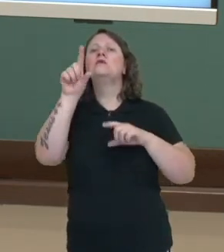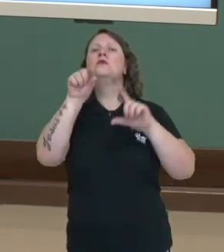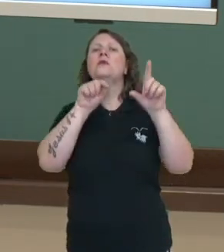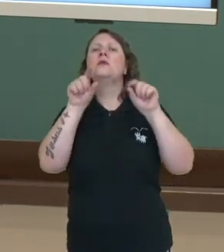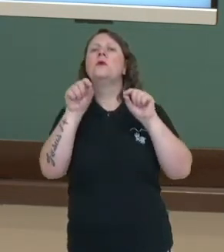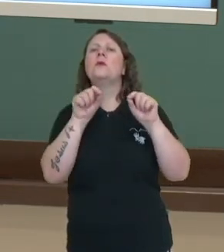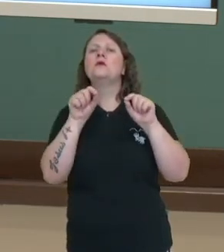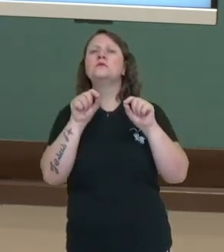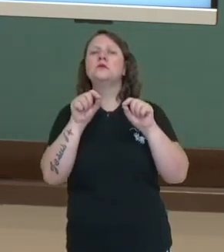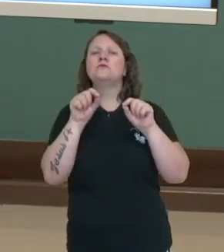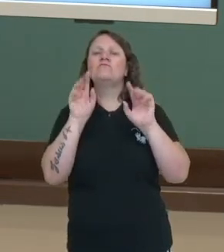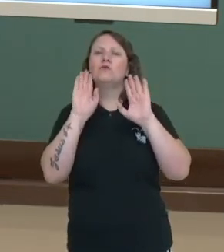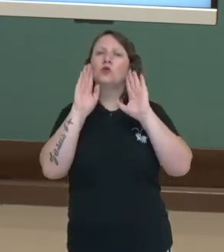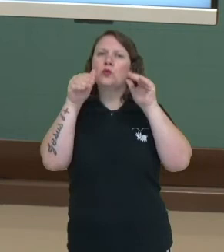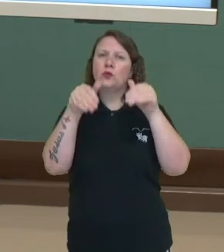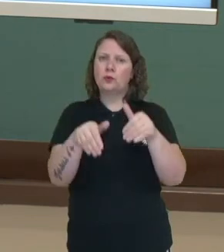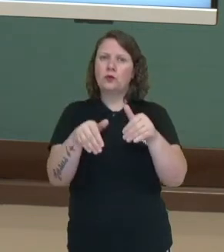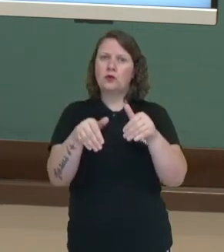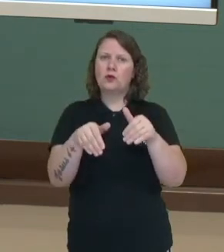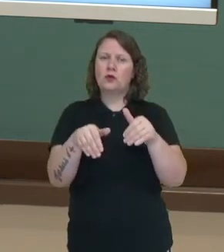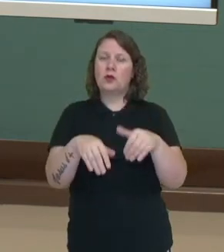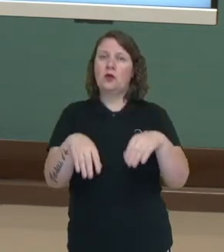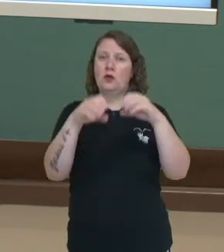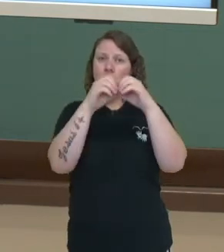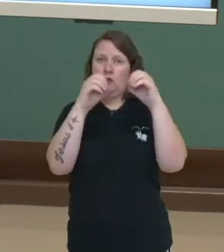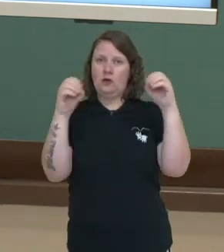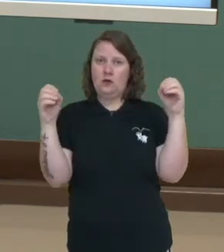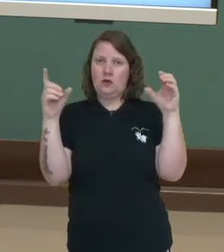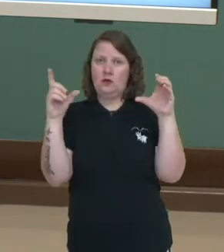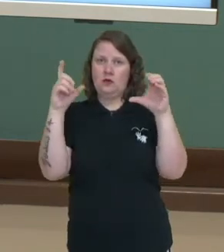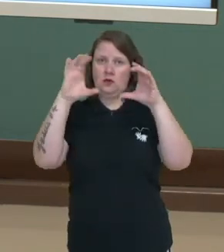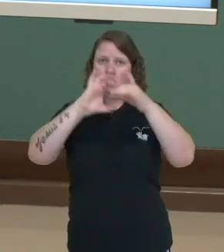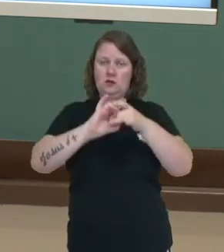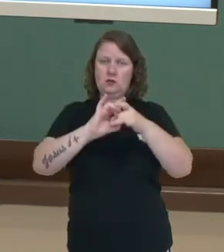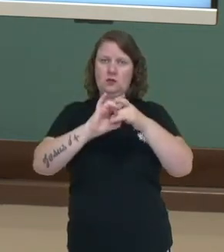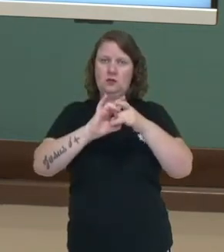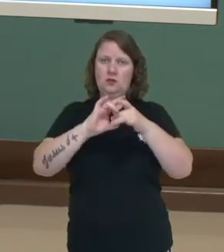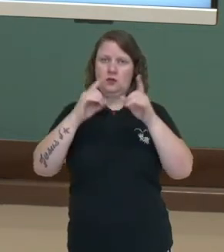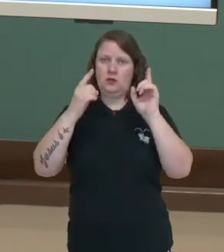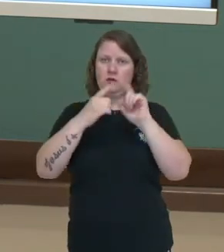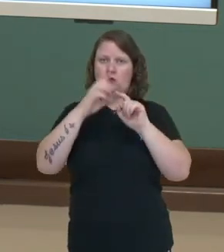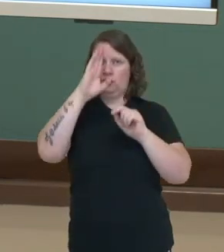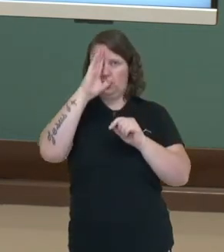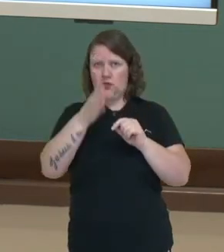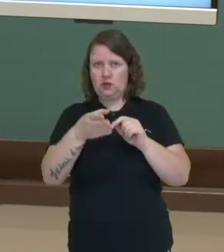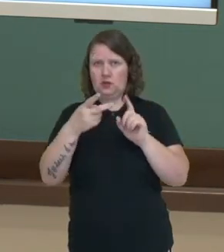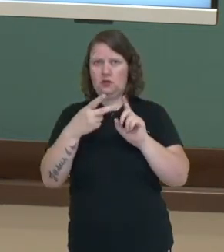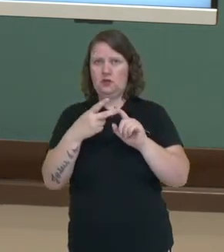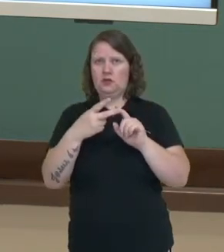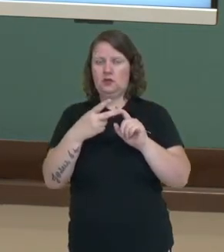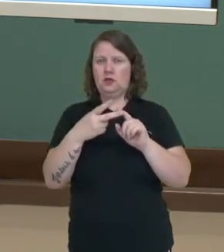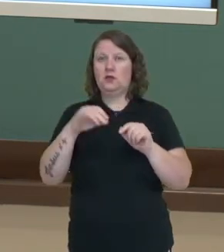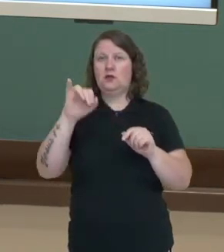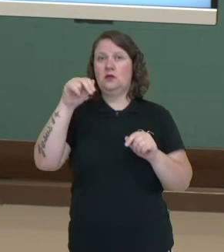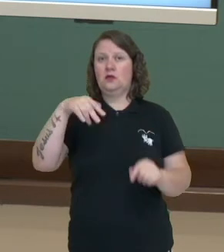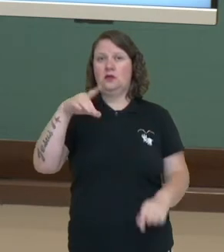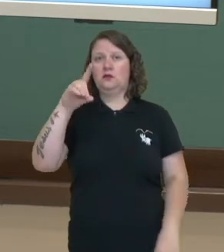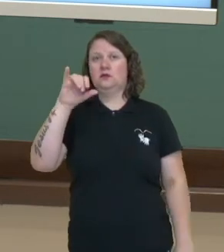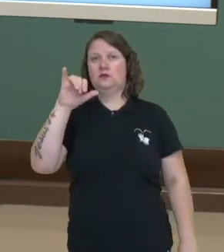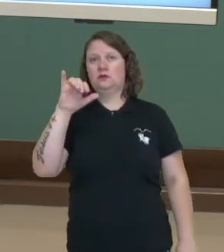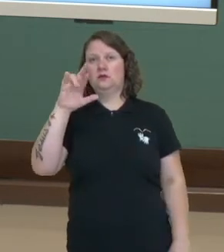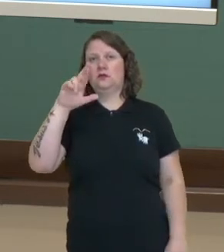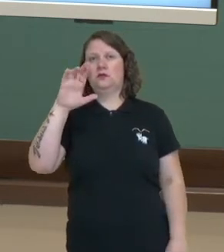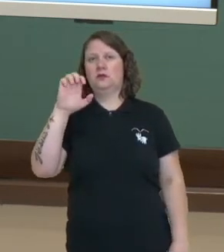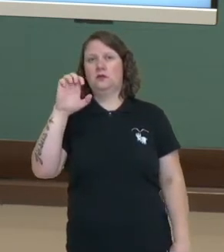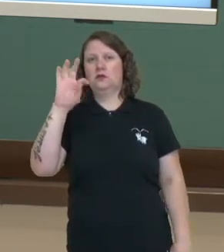as orações subordinadas destacadas. 1. Objetiva direta. 2. Objetiva indireta. Letra A.